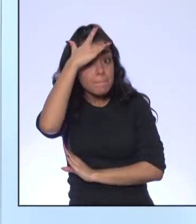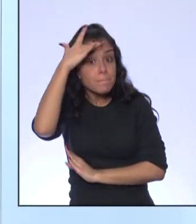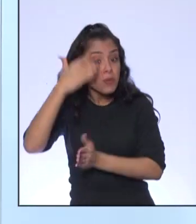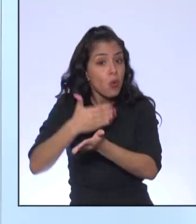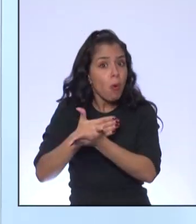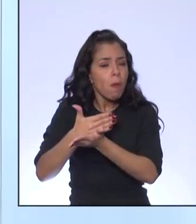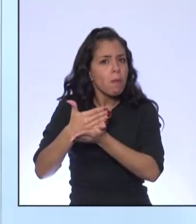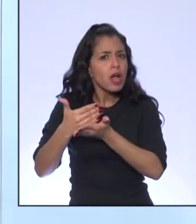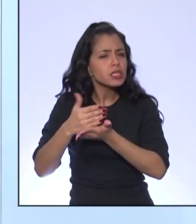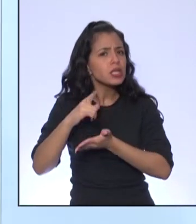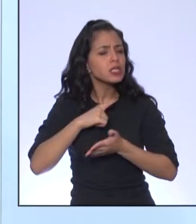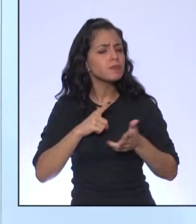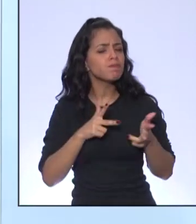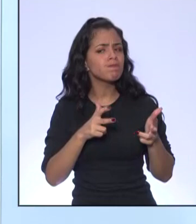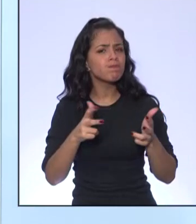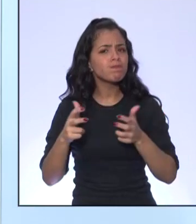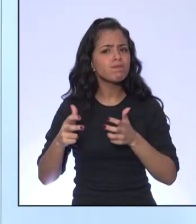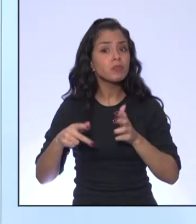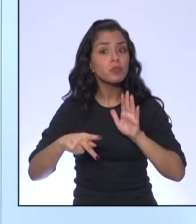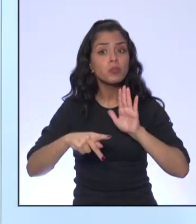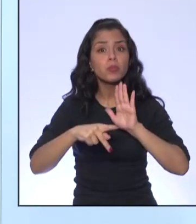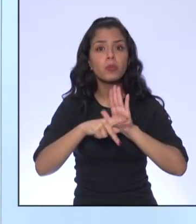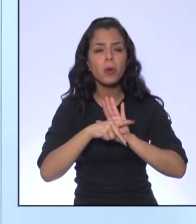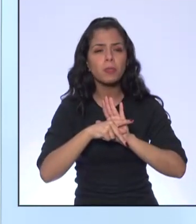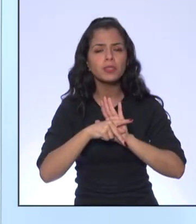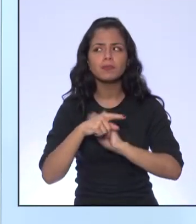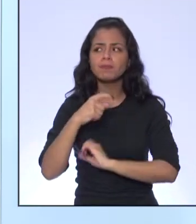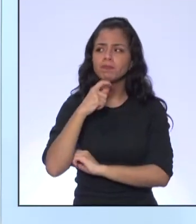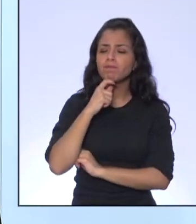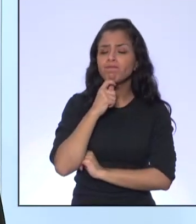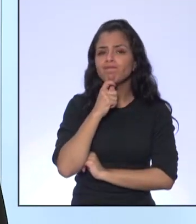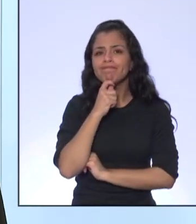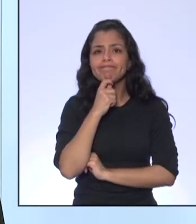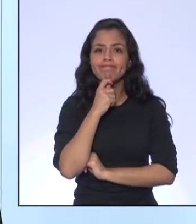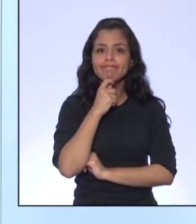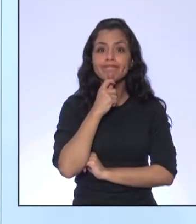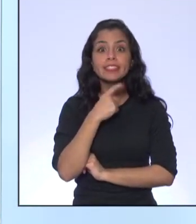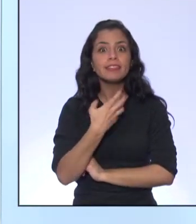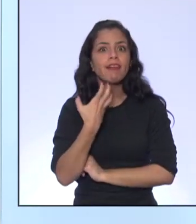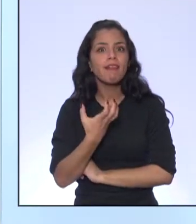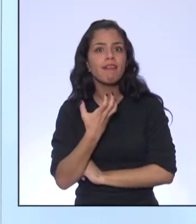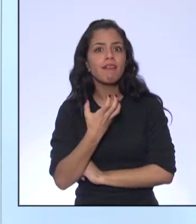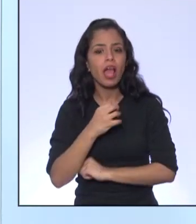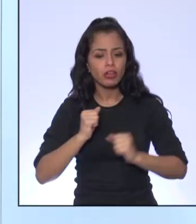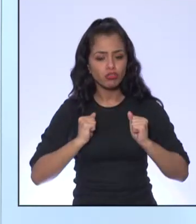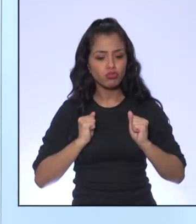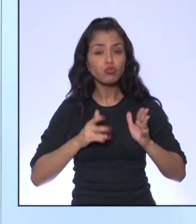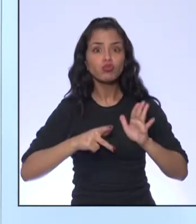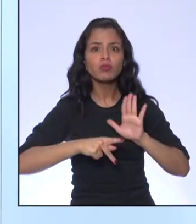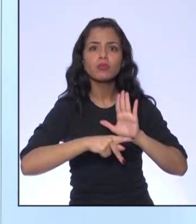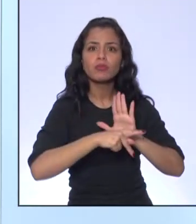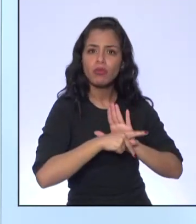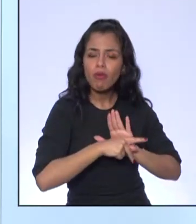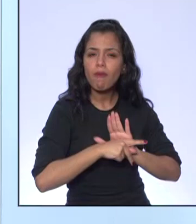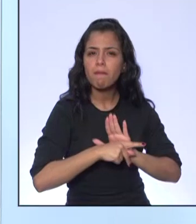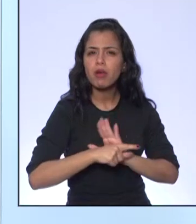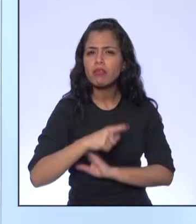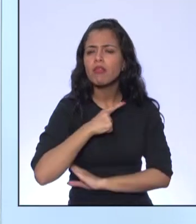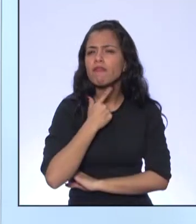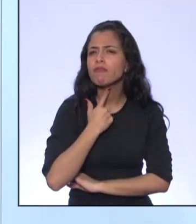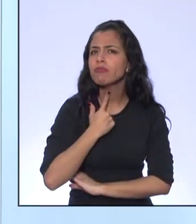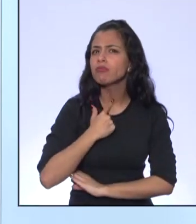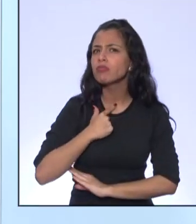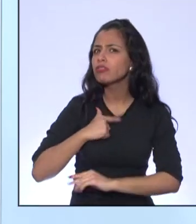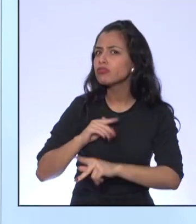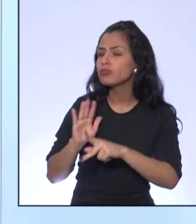querer ver o mundo com os seus próprios olhos e começa a querer tomar as suas próprias decisões. Começa, neste